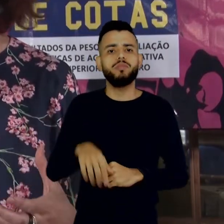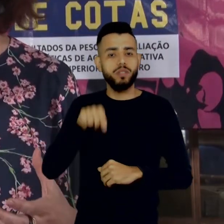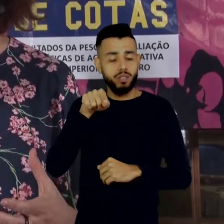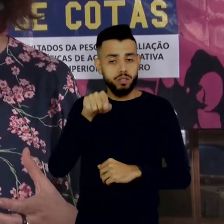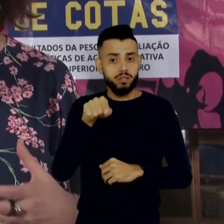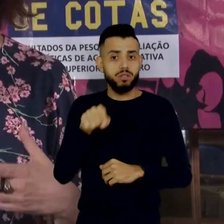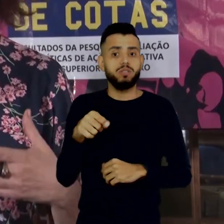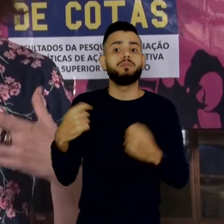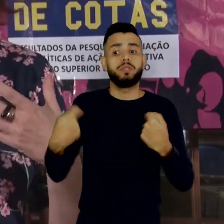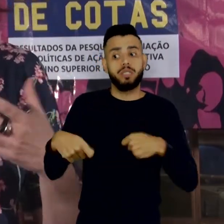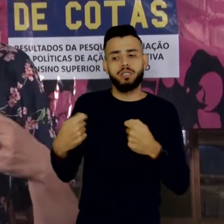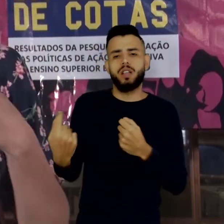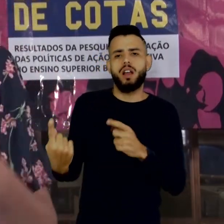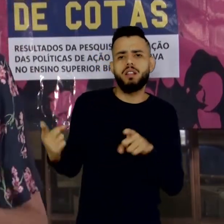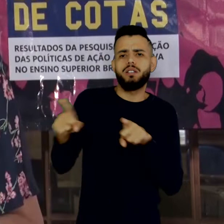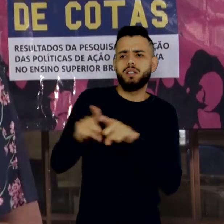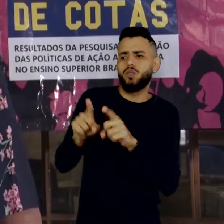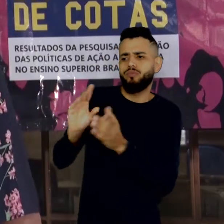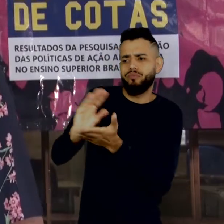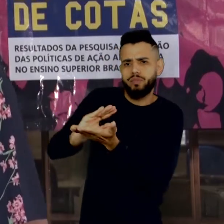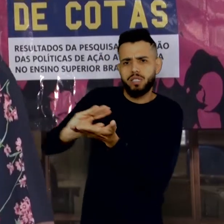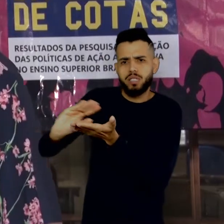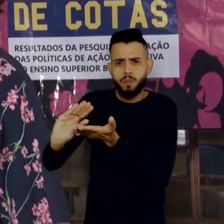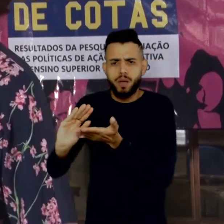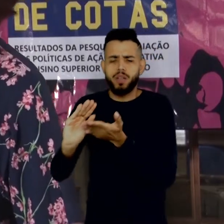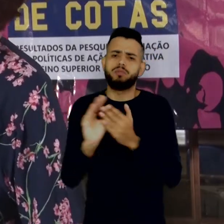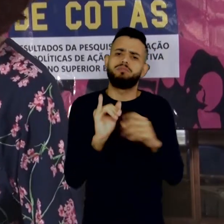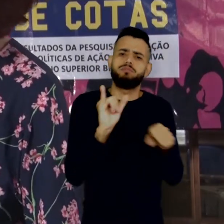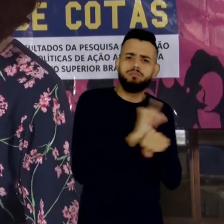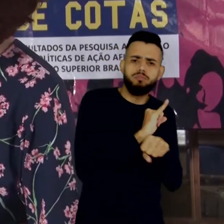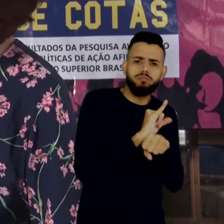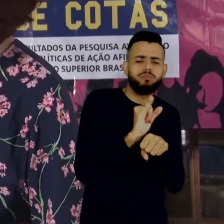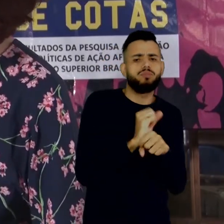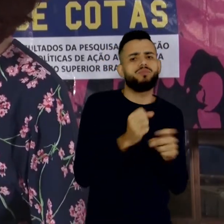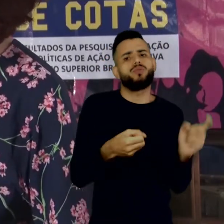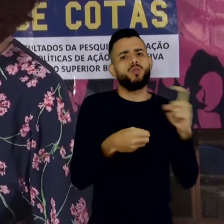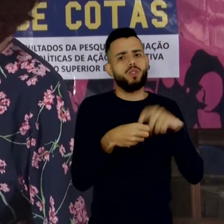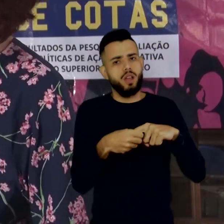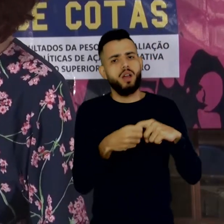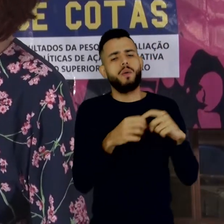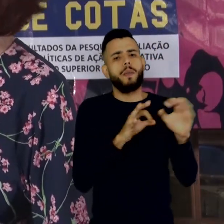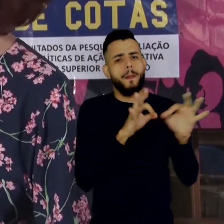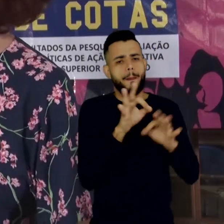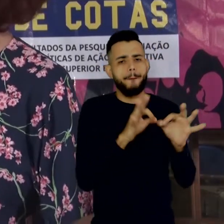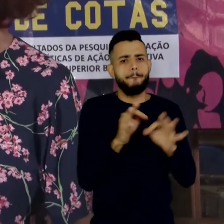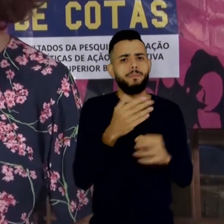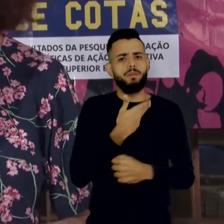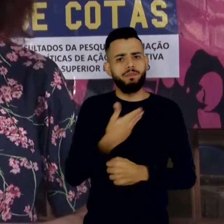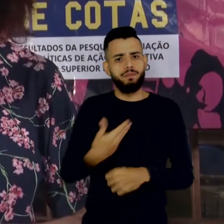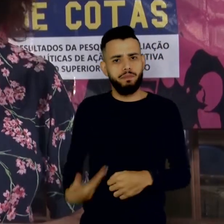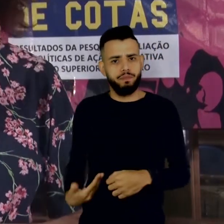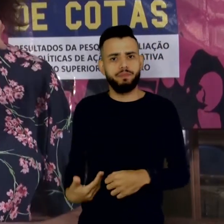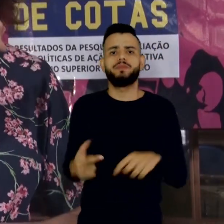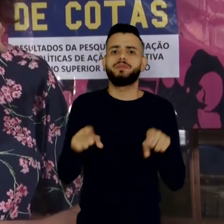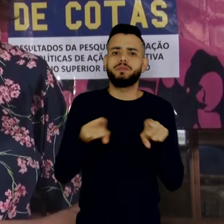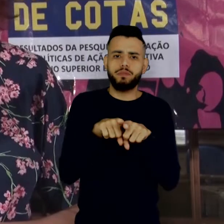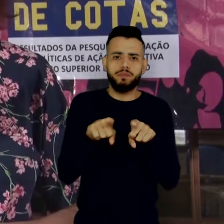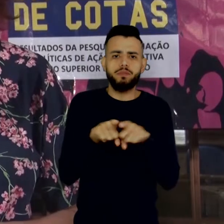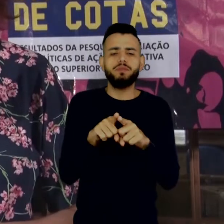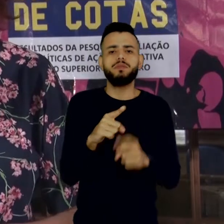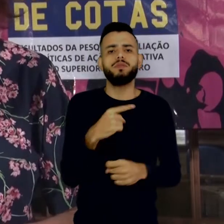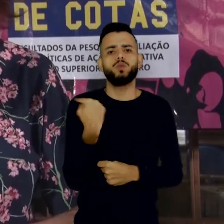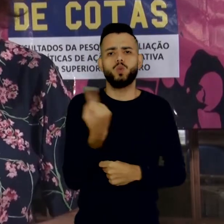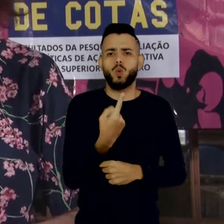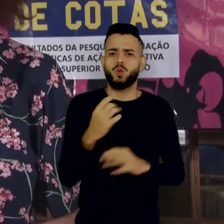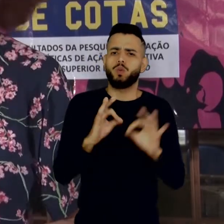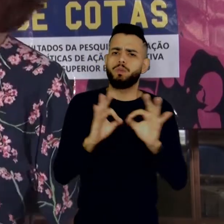aliar o financiamento com instrumentos, a retomada do planejamento público, e aqui falamos também do nosso